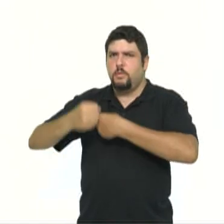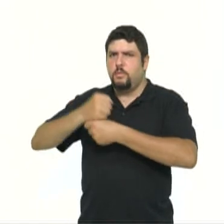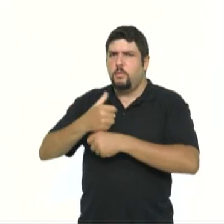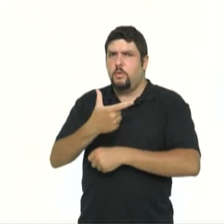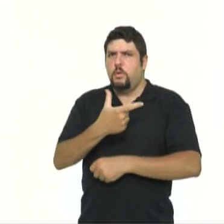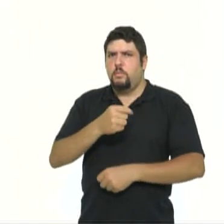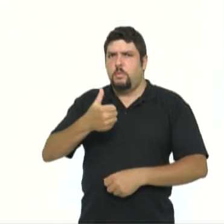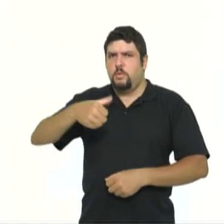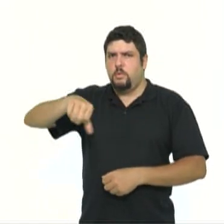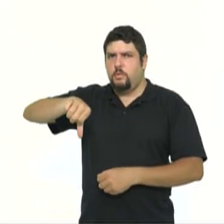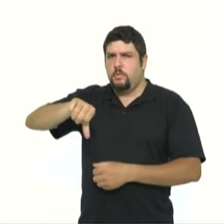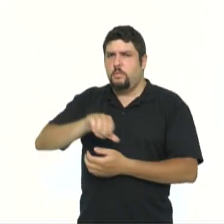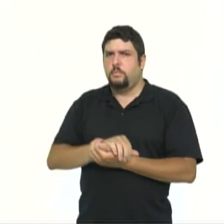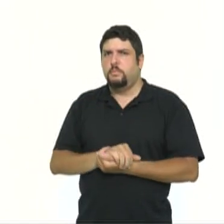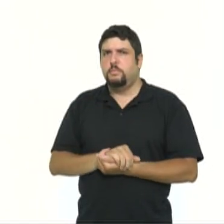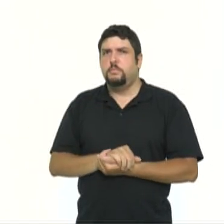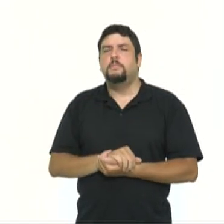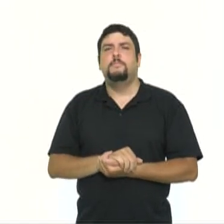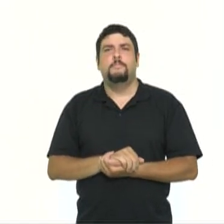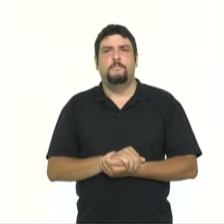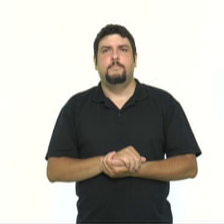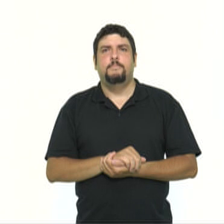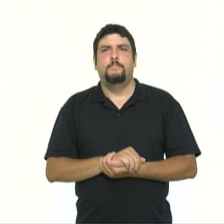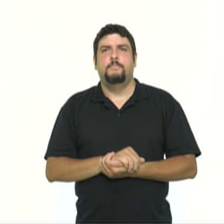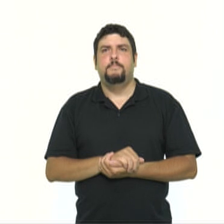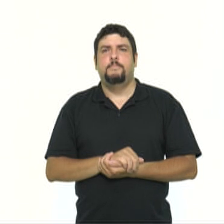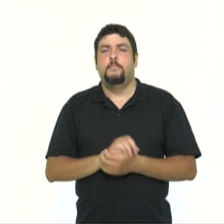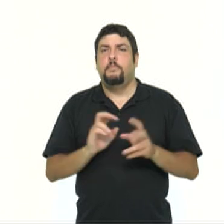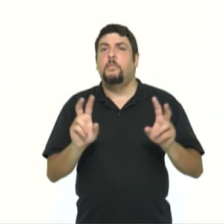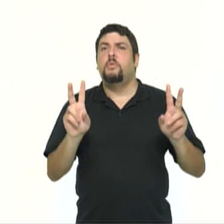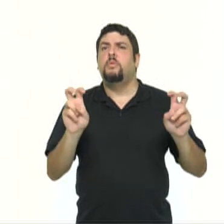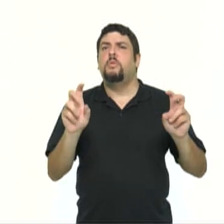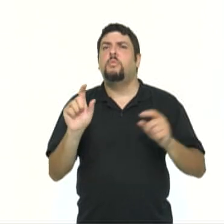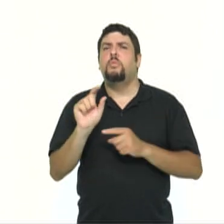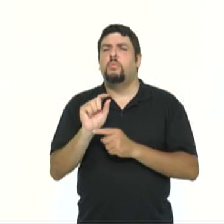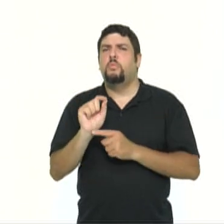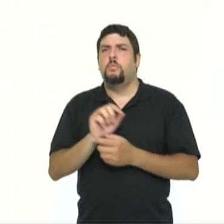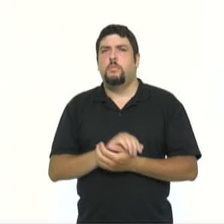de 2019? Olha lá então. O tema era